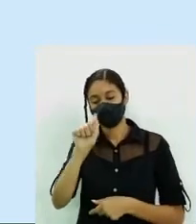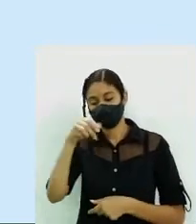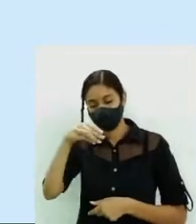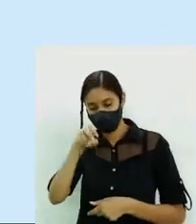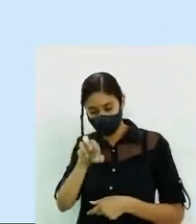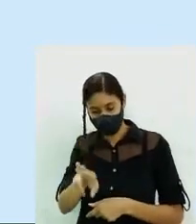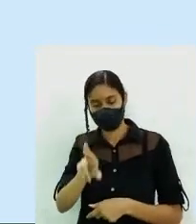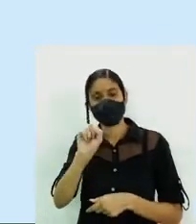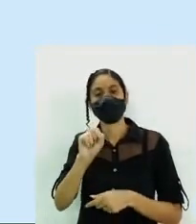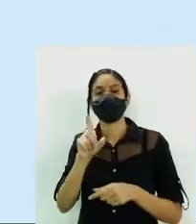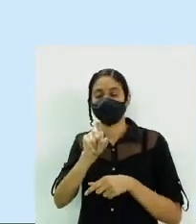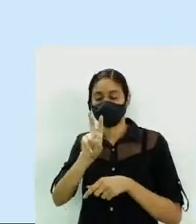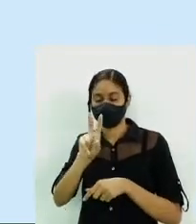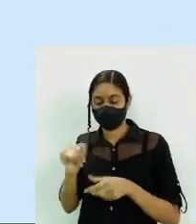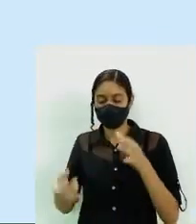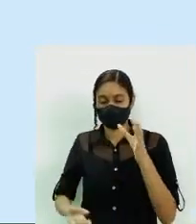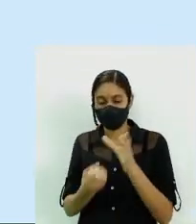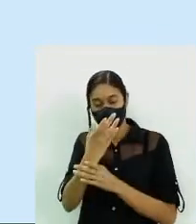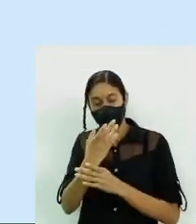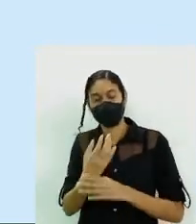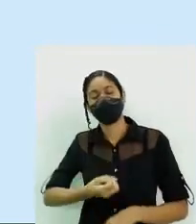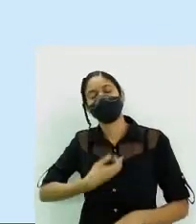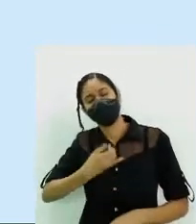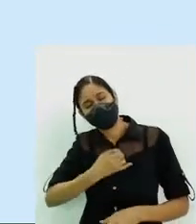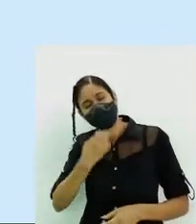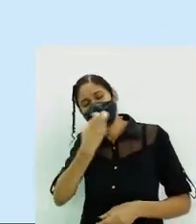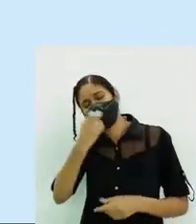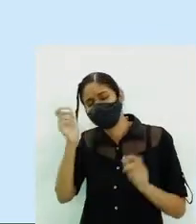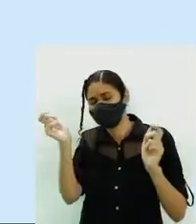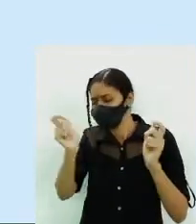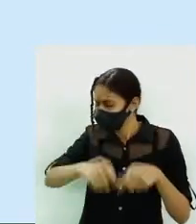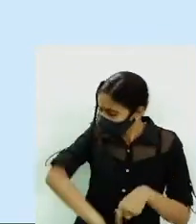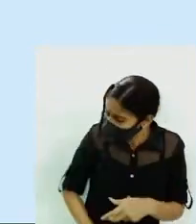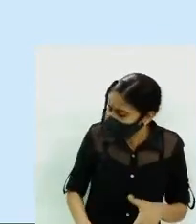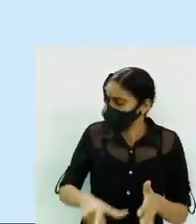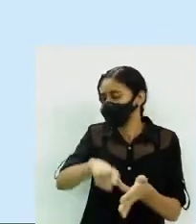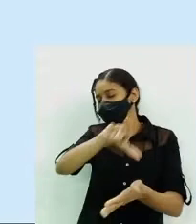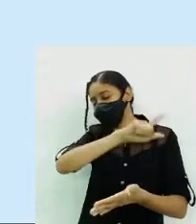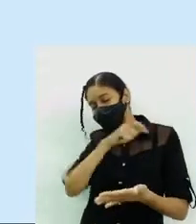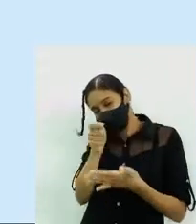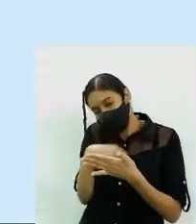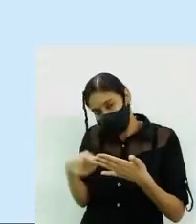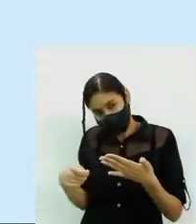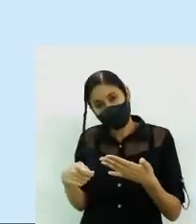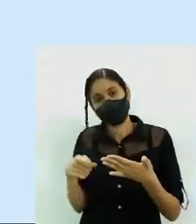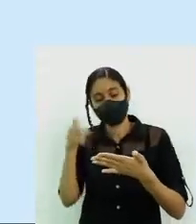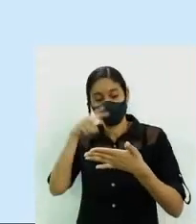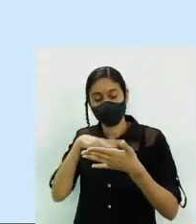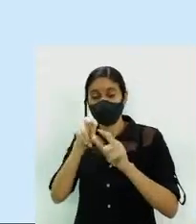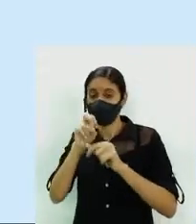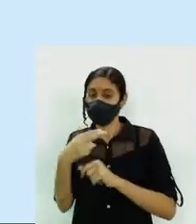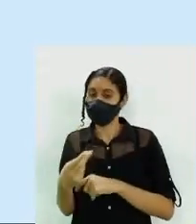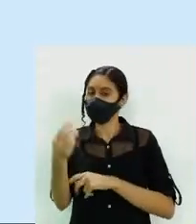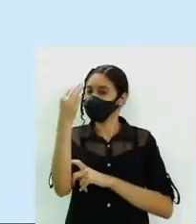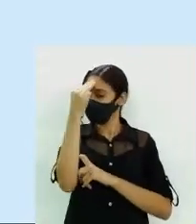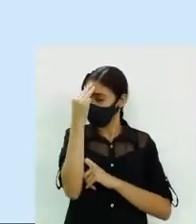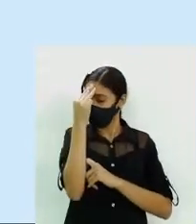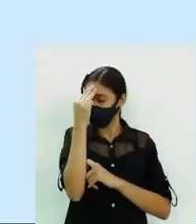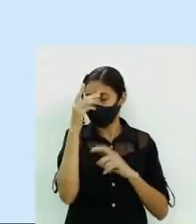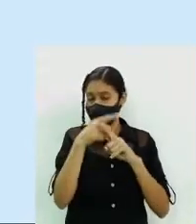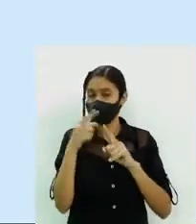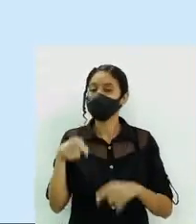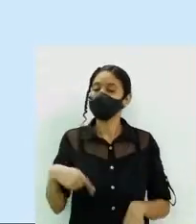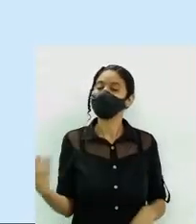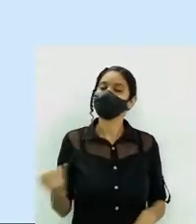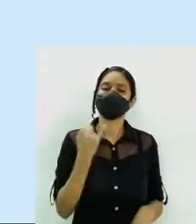vão criar suas poesias orais. Ela pode ser antes escrita e lida ou decorada, mas